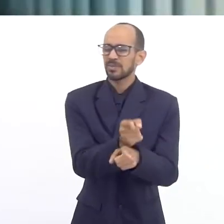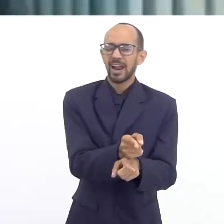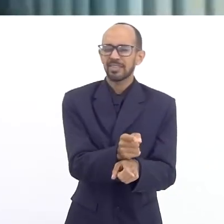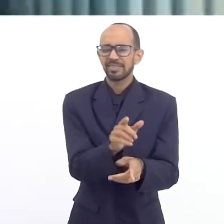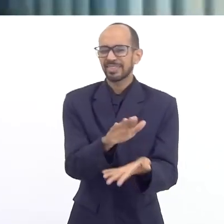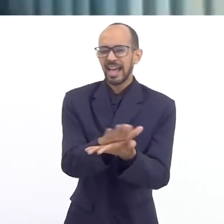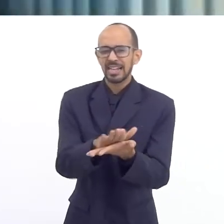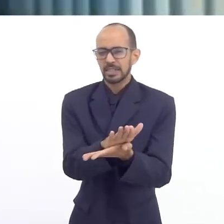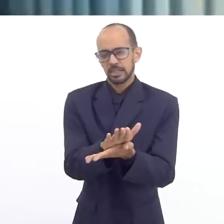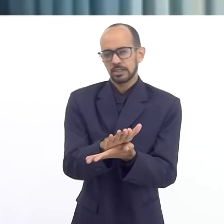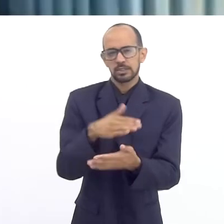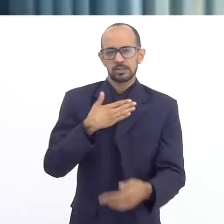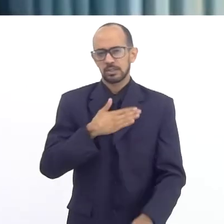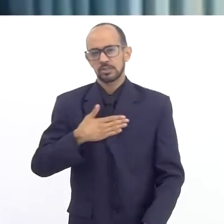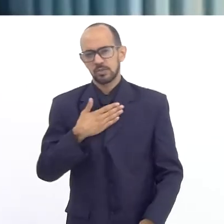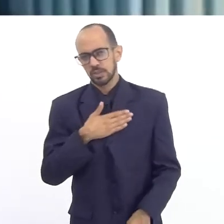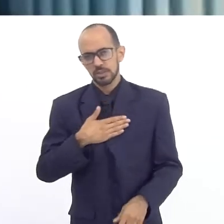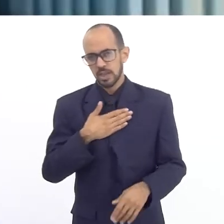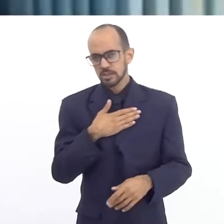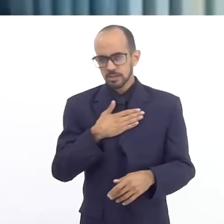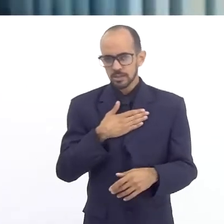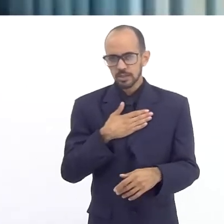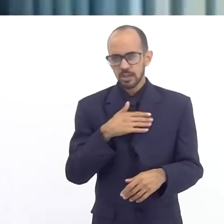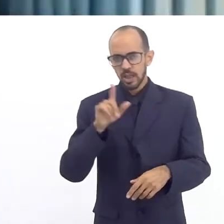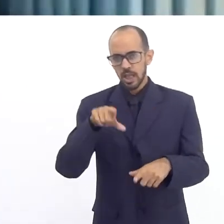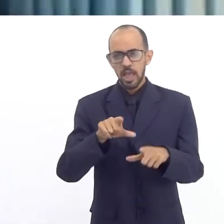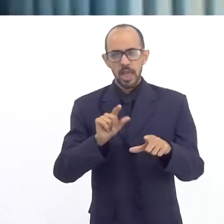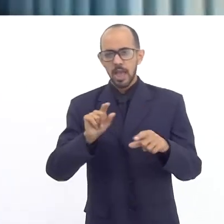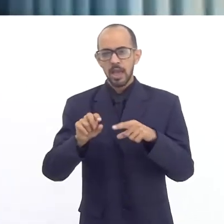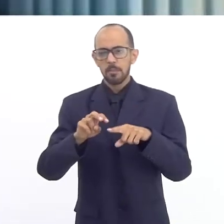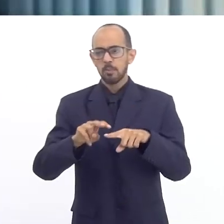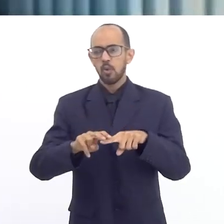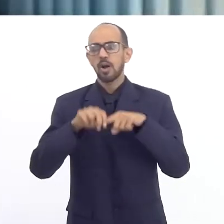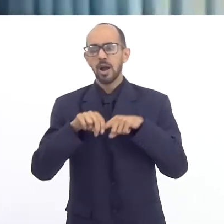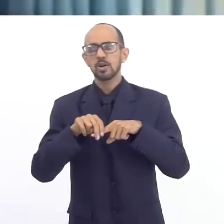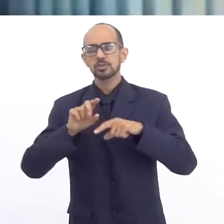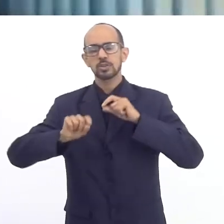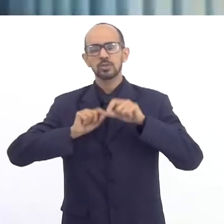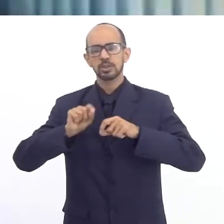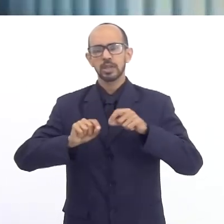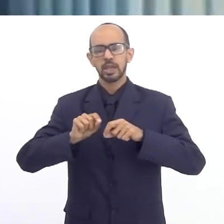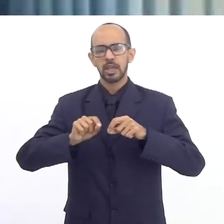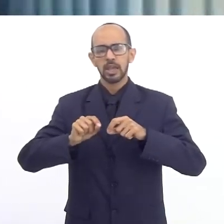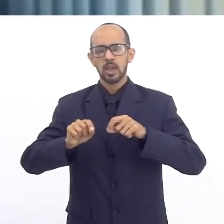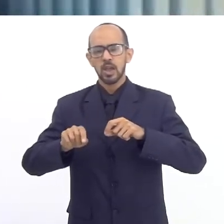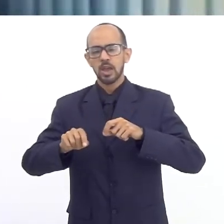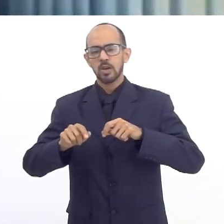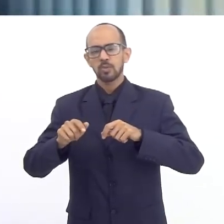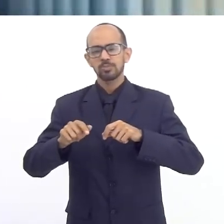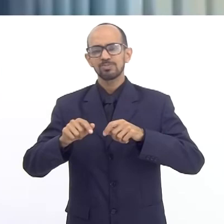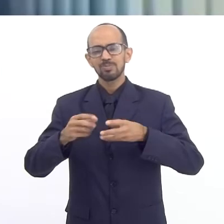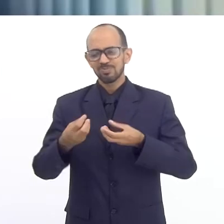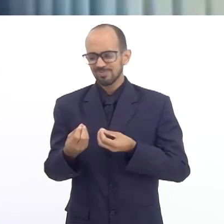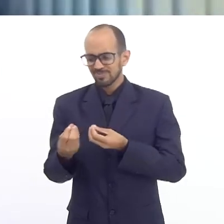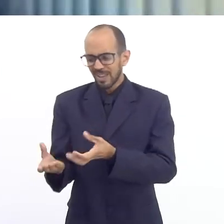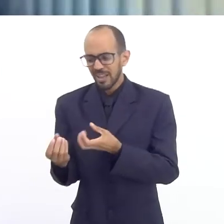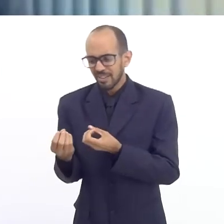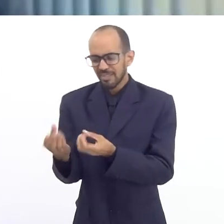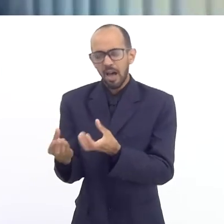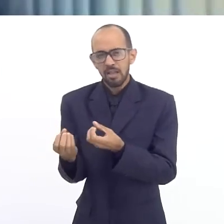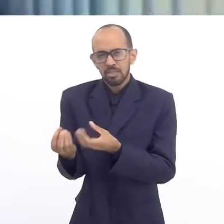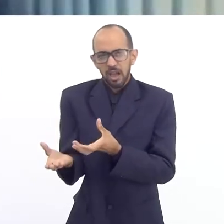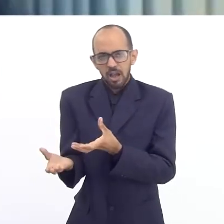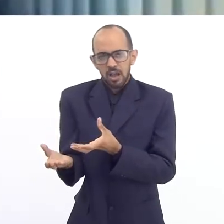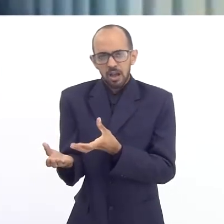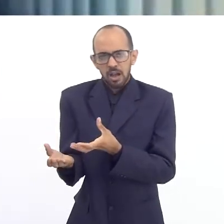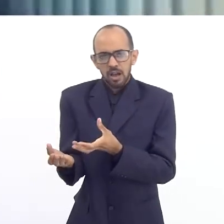isso está ligado, evidentemente, a esse excesso de ter, esse excesso de achar que eles só podem